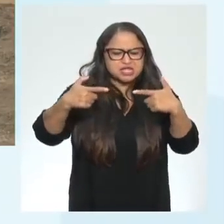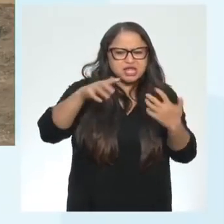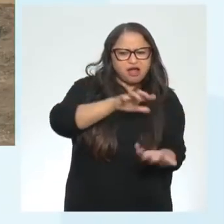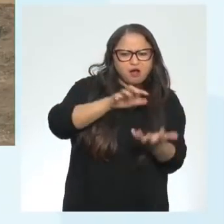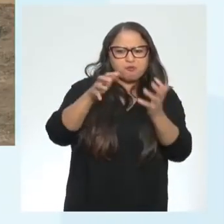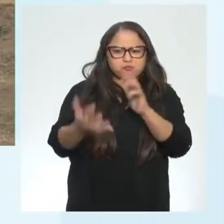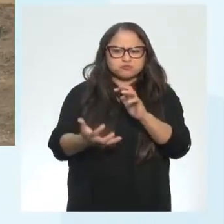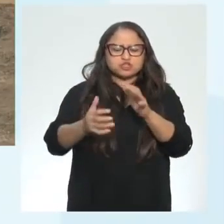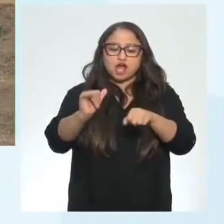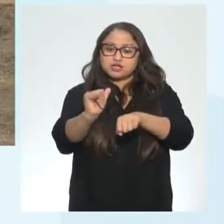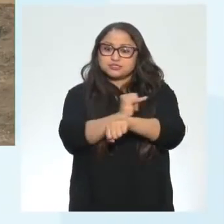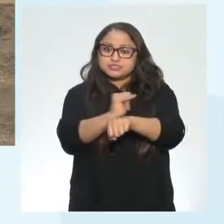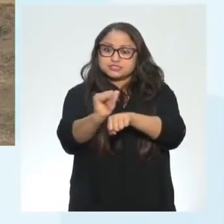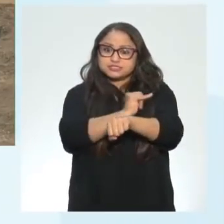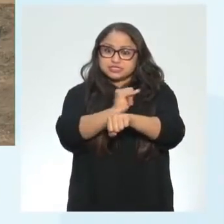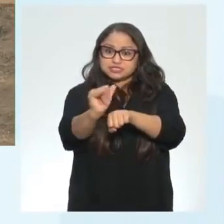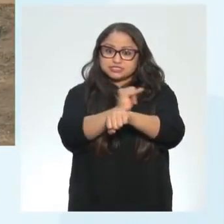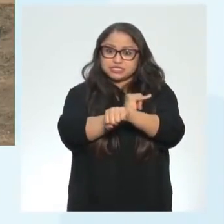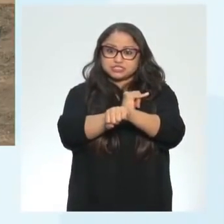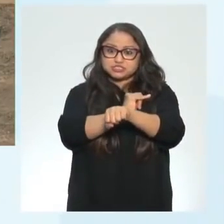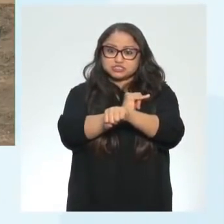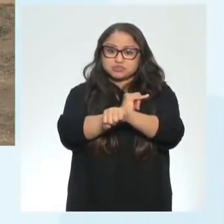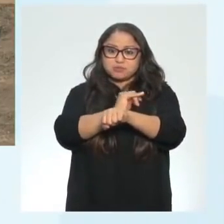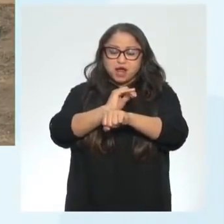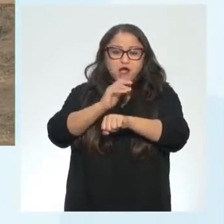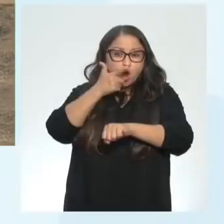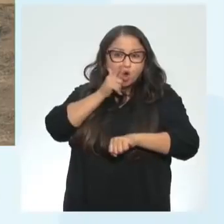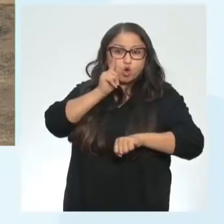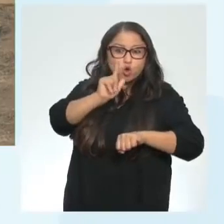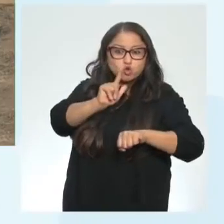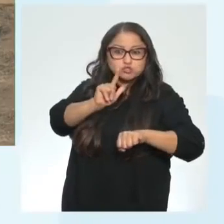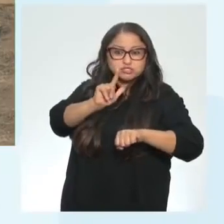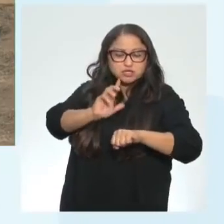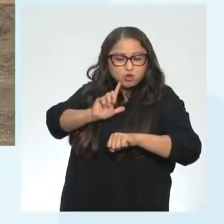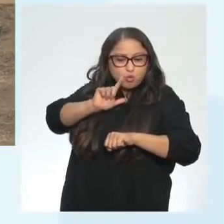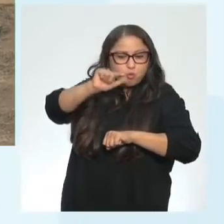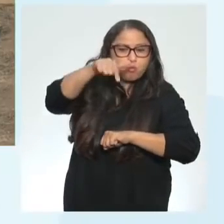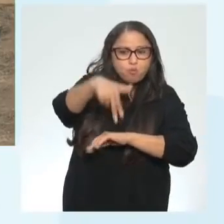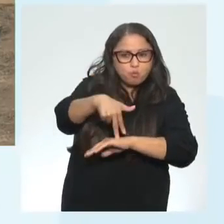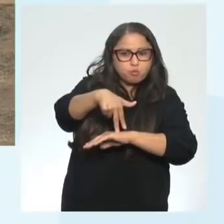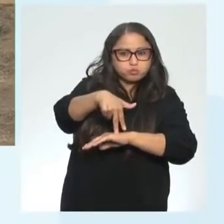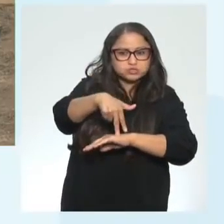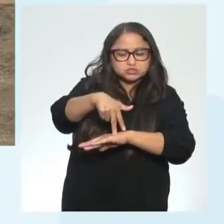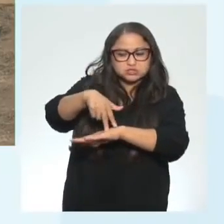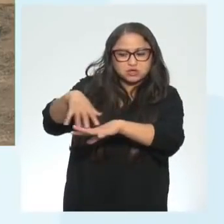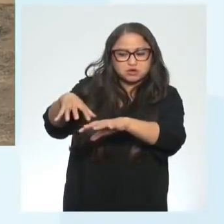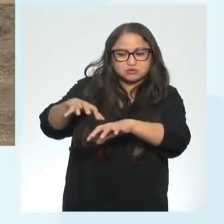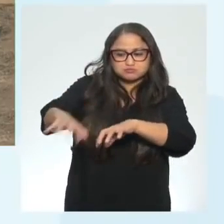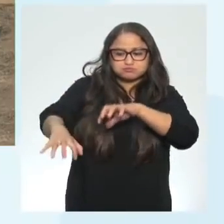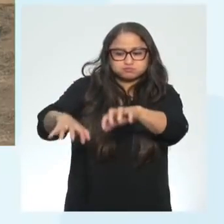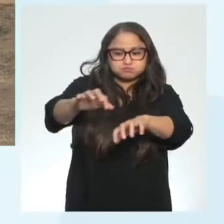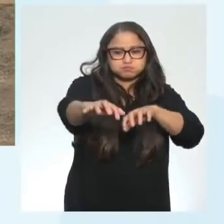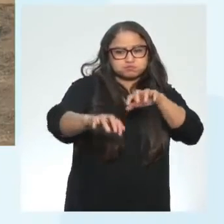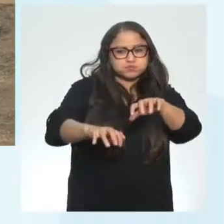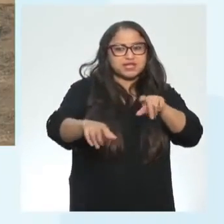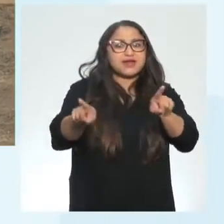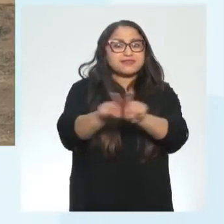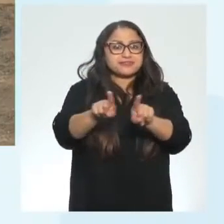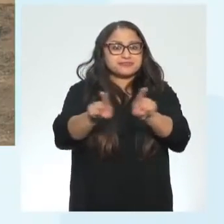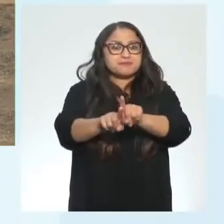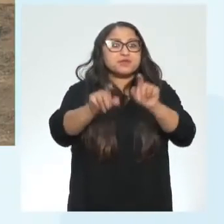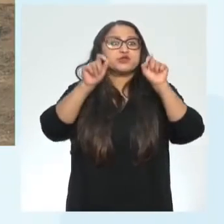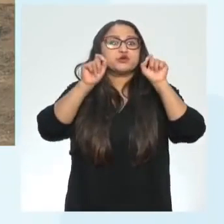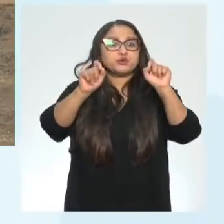como estratégia de avanço para a conquista de territórios e, sobretudo,